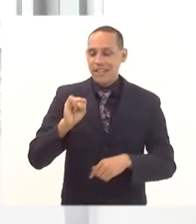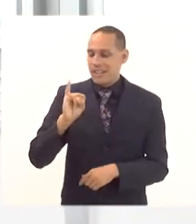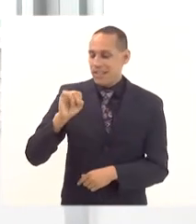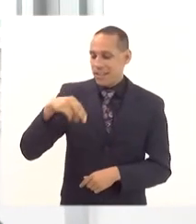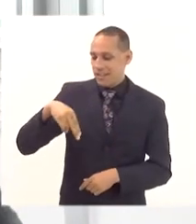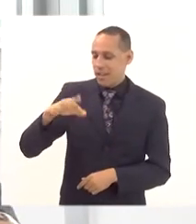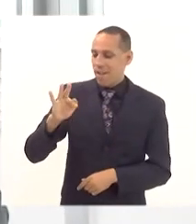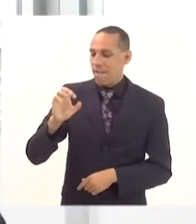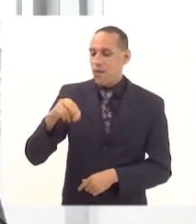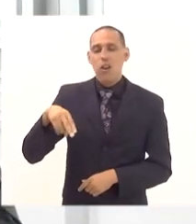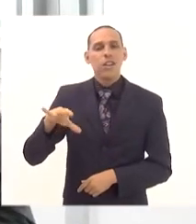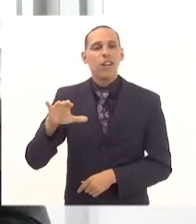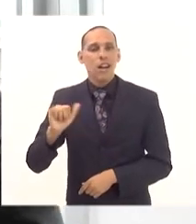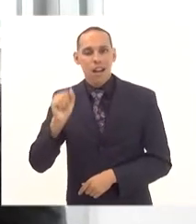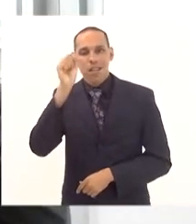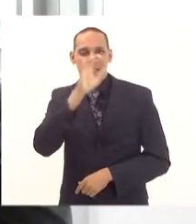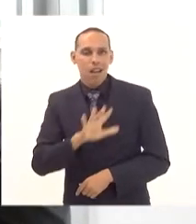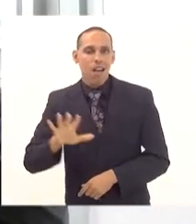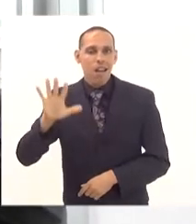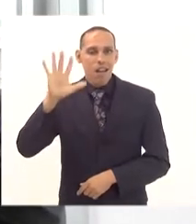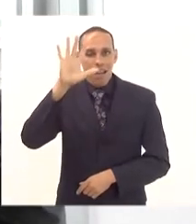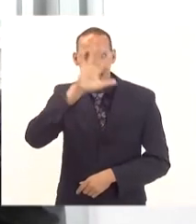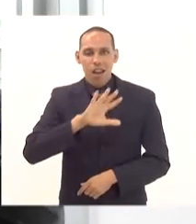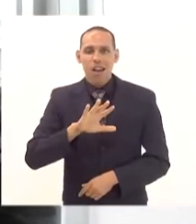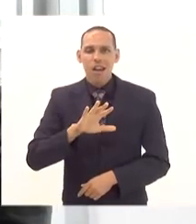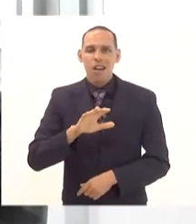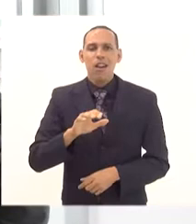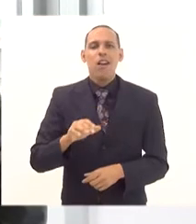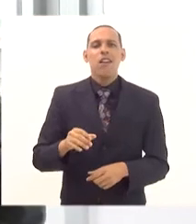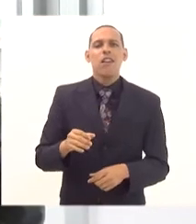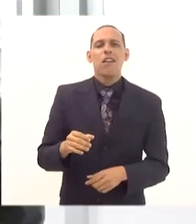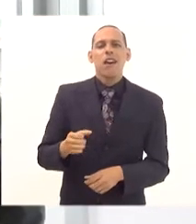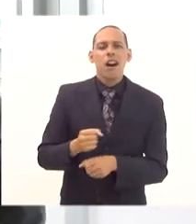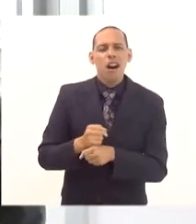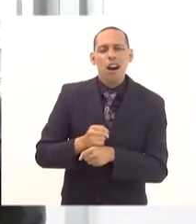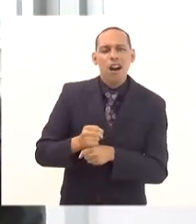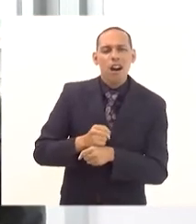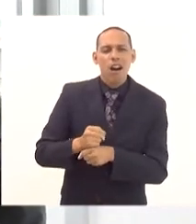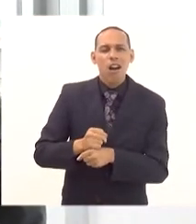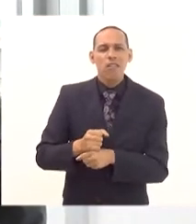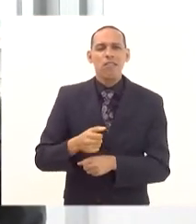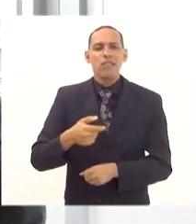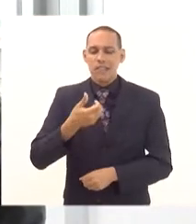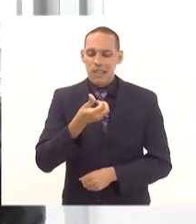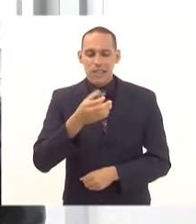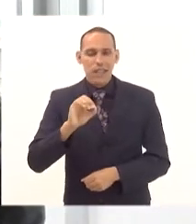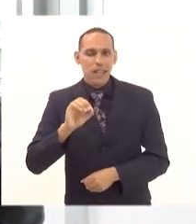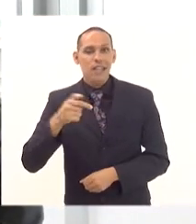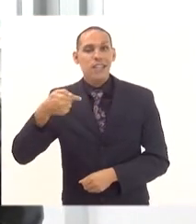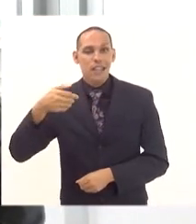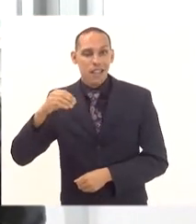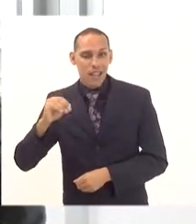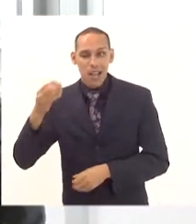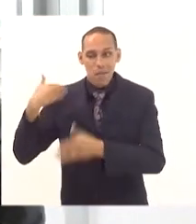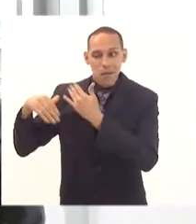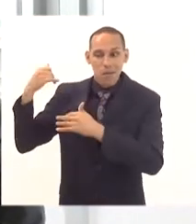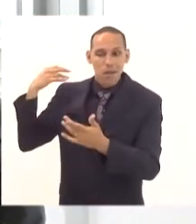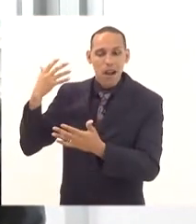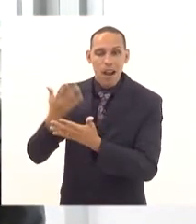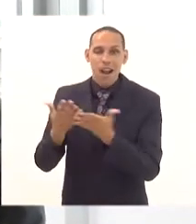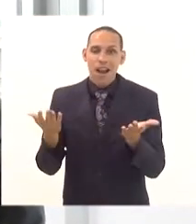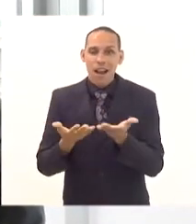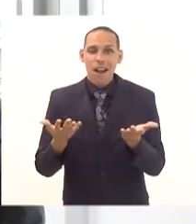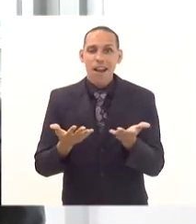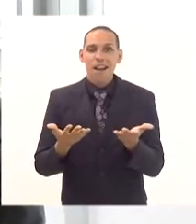nos seus 20 primeiros anos entre 60 e 80 foi a sinfônica Nacional da Rádio MEC e com